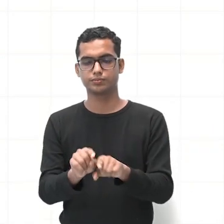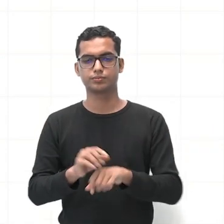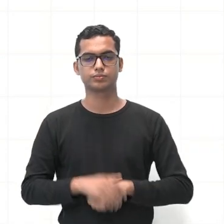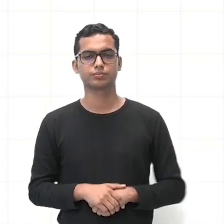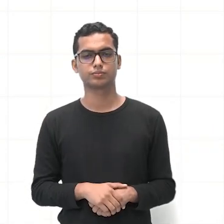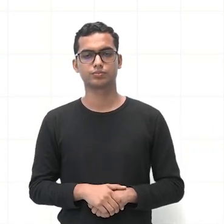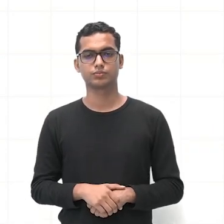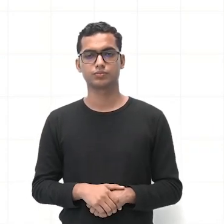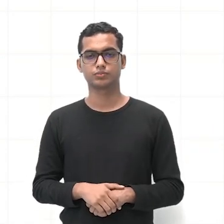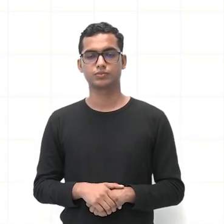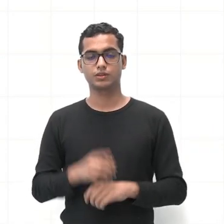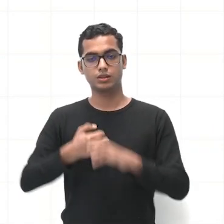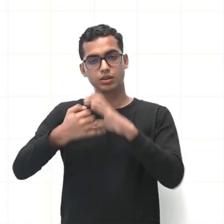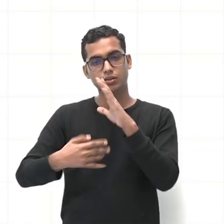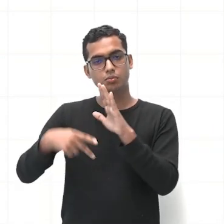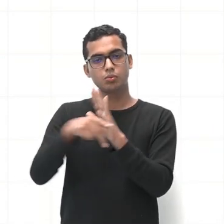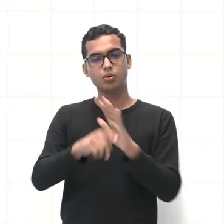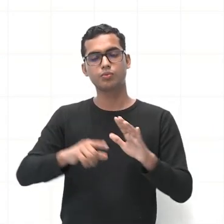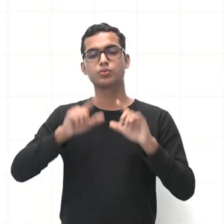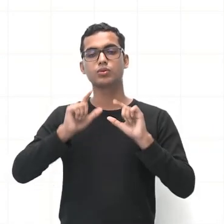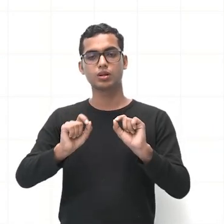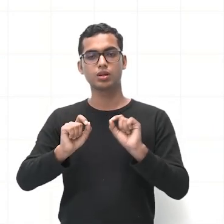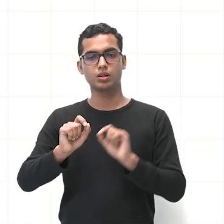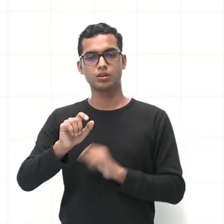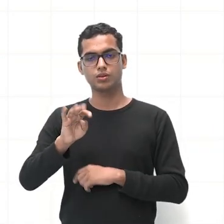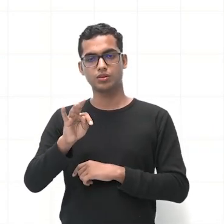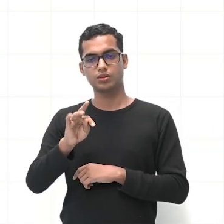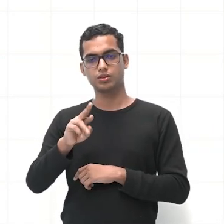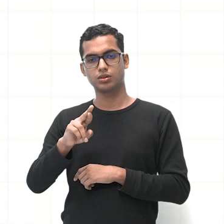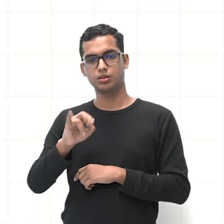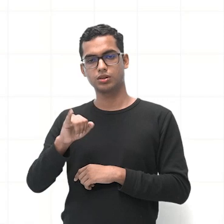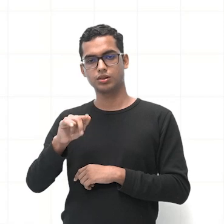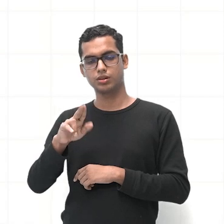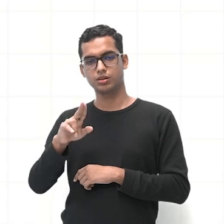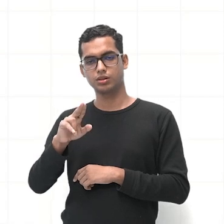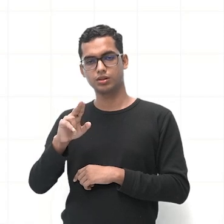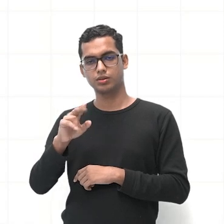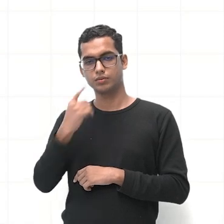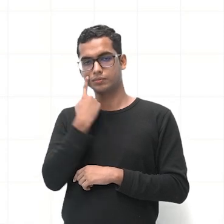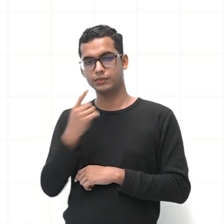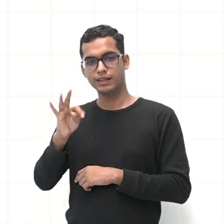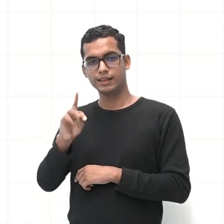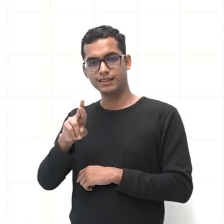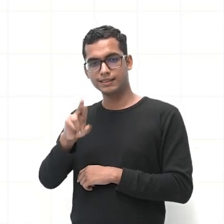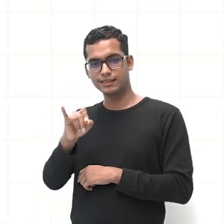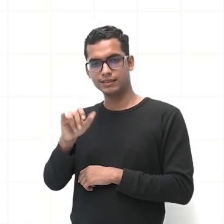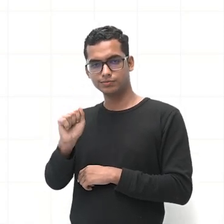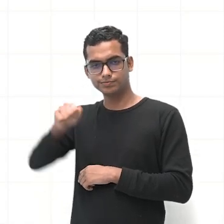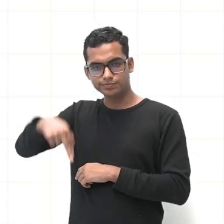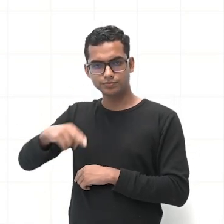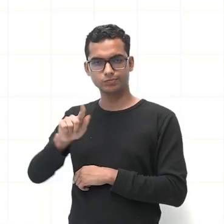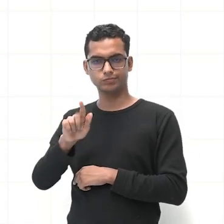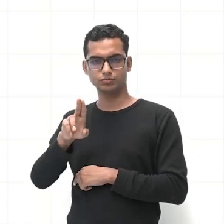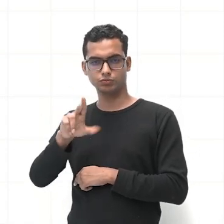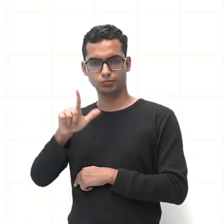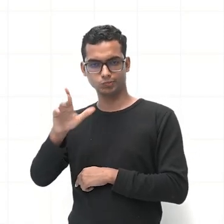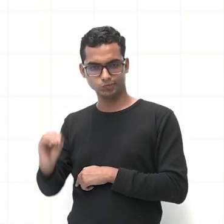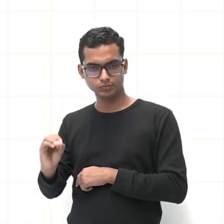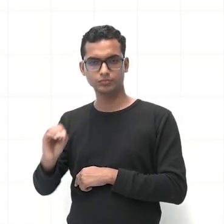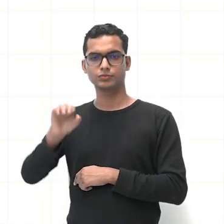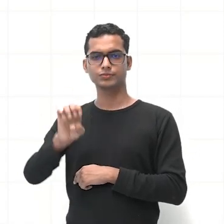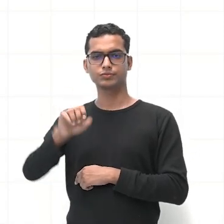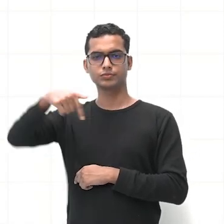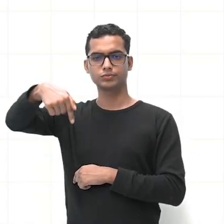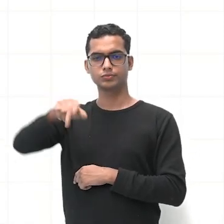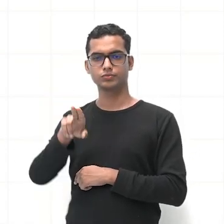E no caso do triângulo equilátero, todos os seus ângulos são iguais a 60 graus.